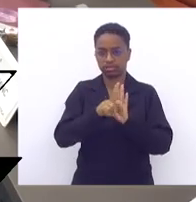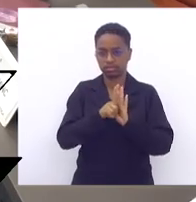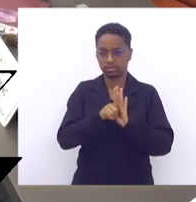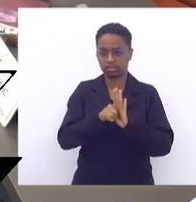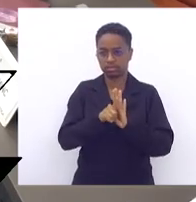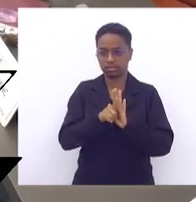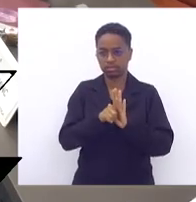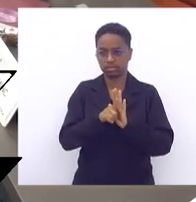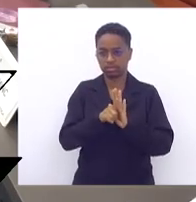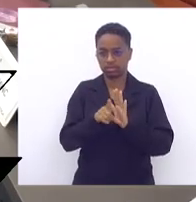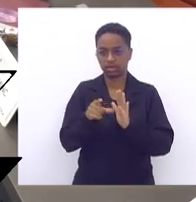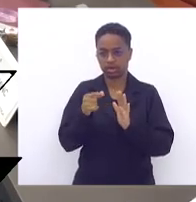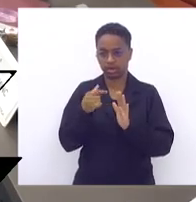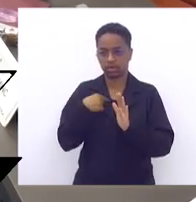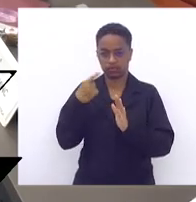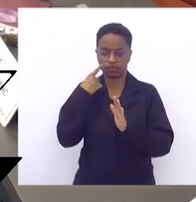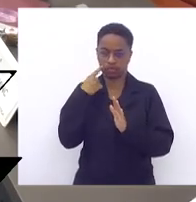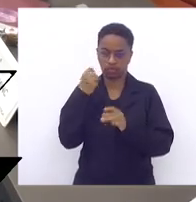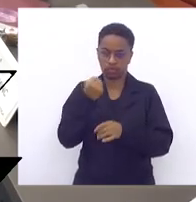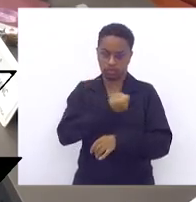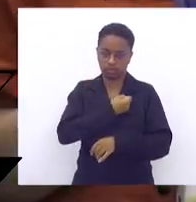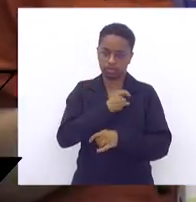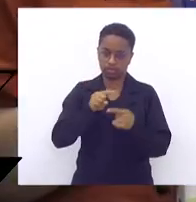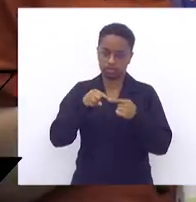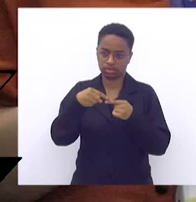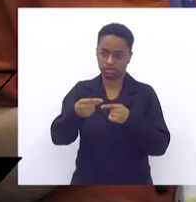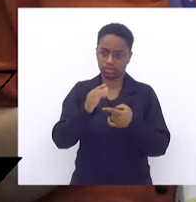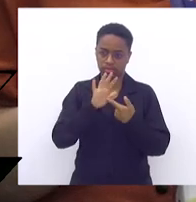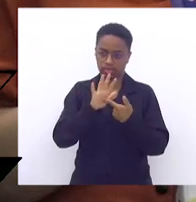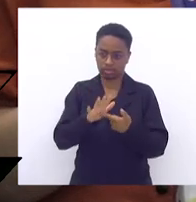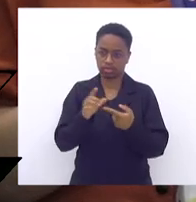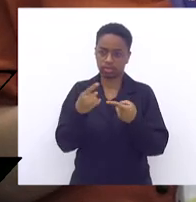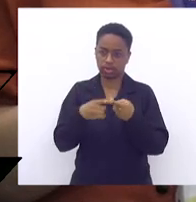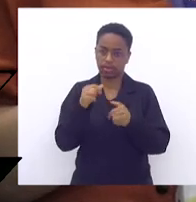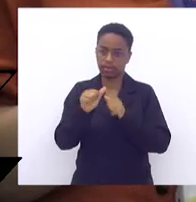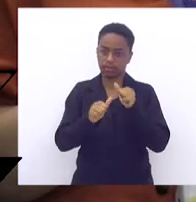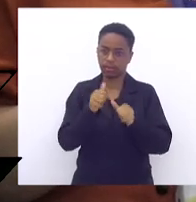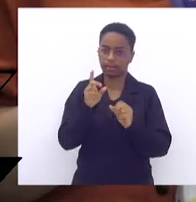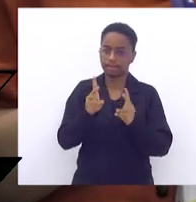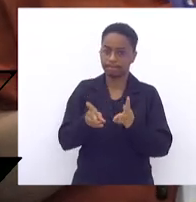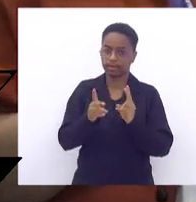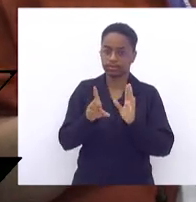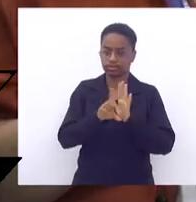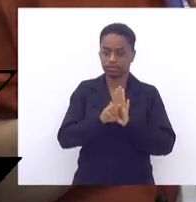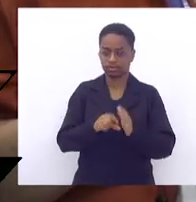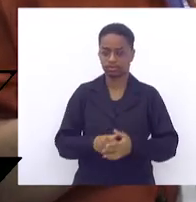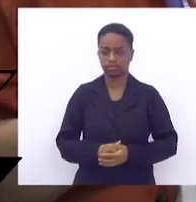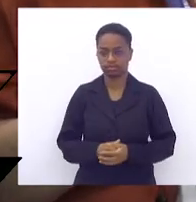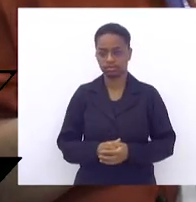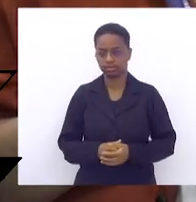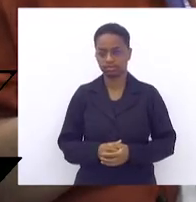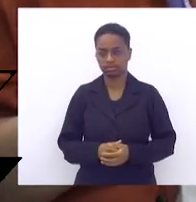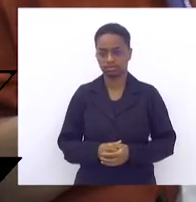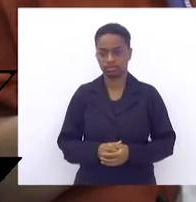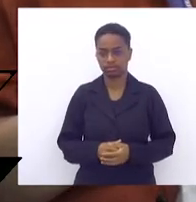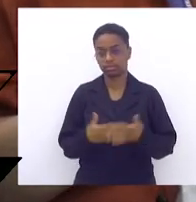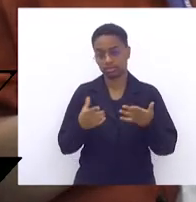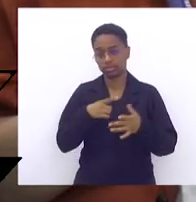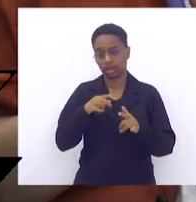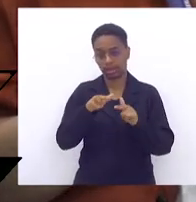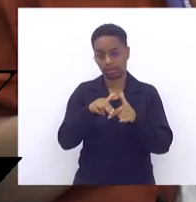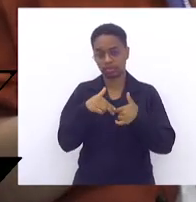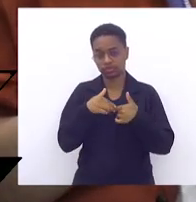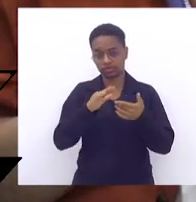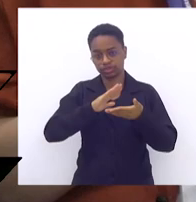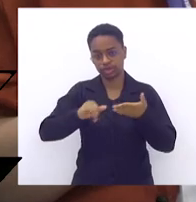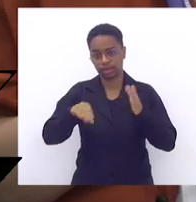deputado? Eu vou pegar aqui e passo. Tá bom. Do deputado Paulo Ramos, que altera essa mesma lei. Então, então é bom que já dá até um motivo para retirada de pauta,